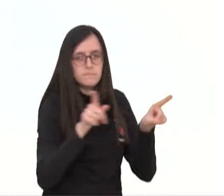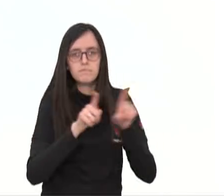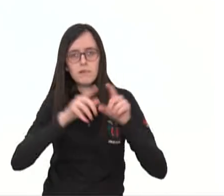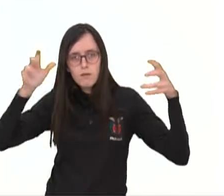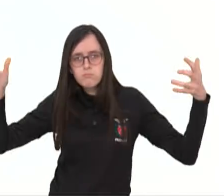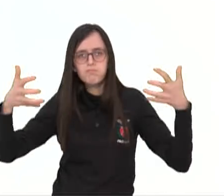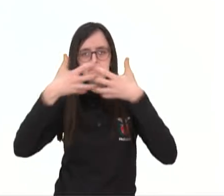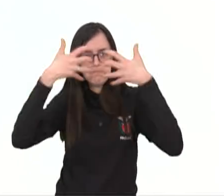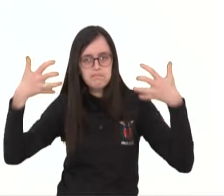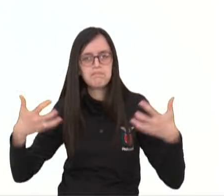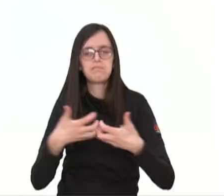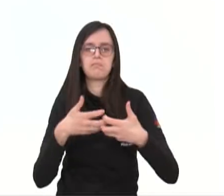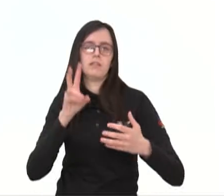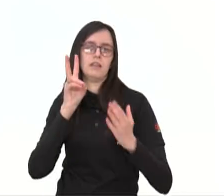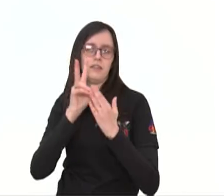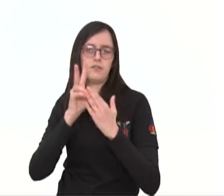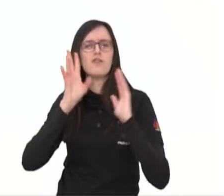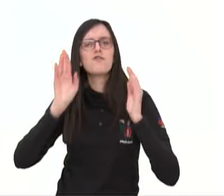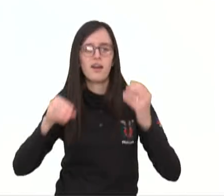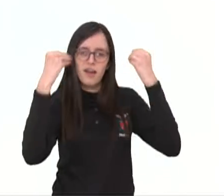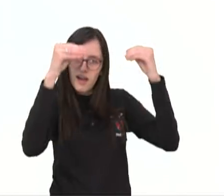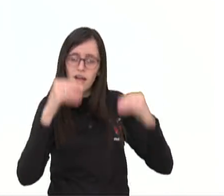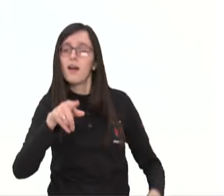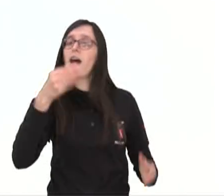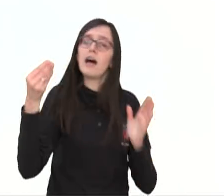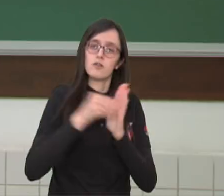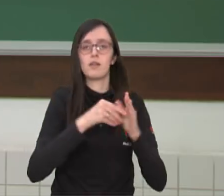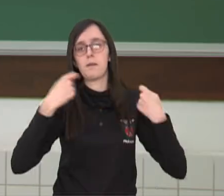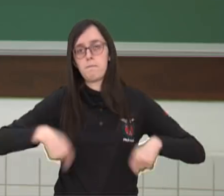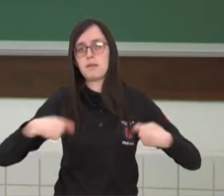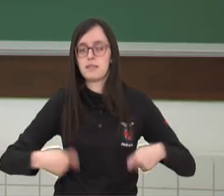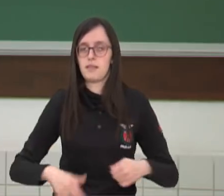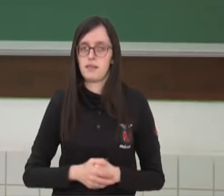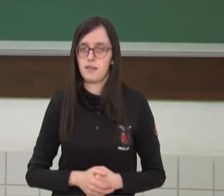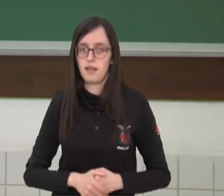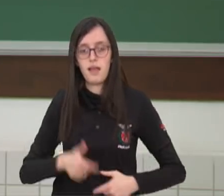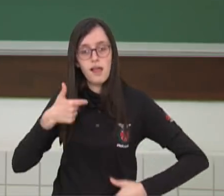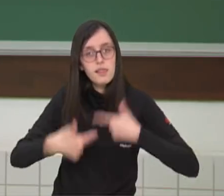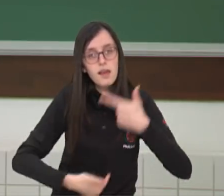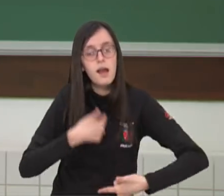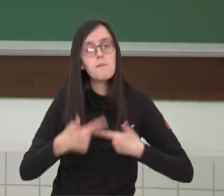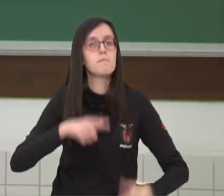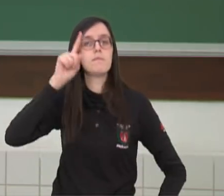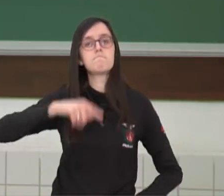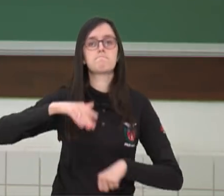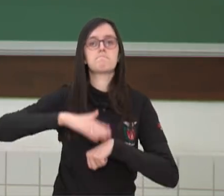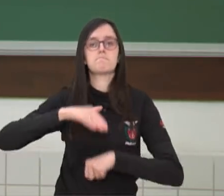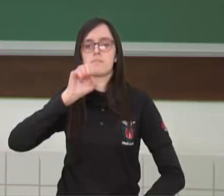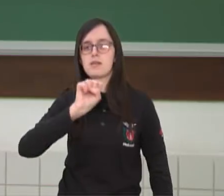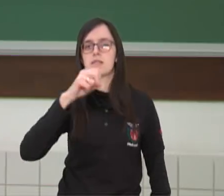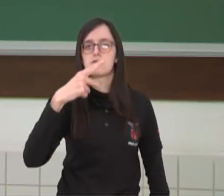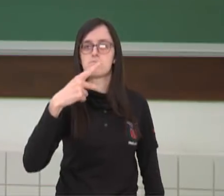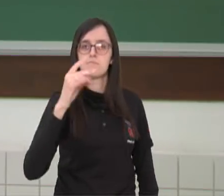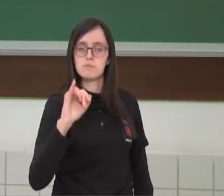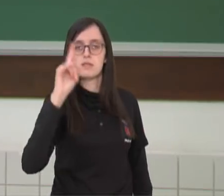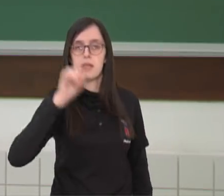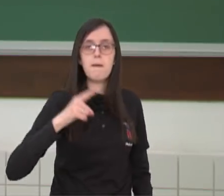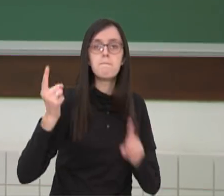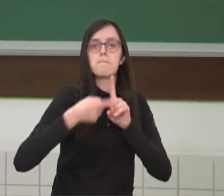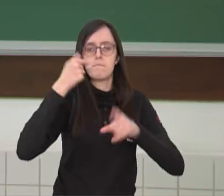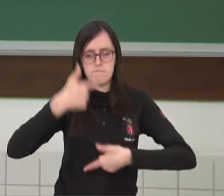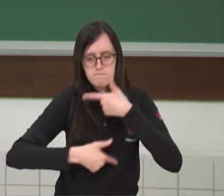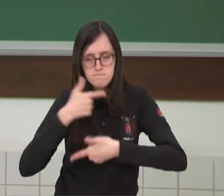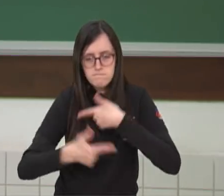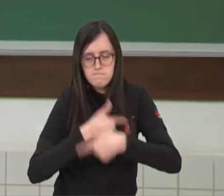dos indígenas. Tá grifado, anota isso. Função desse SPI, esse primeiro Serviço